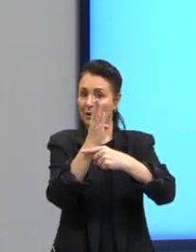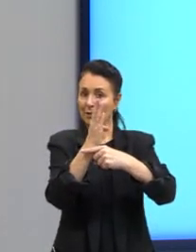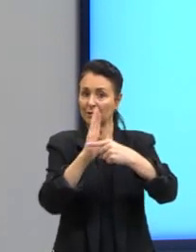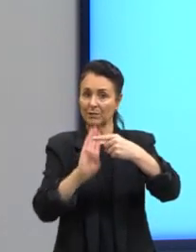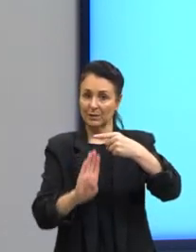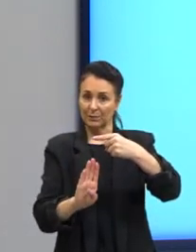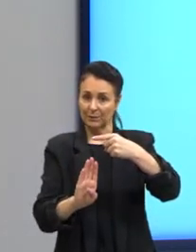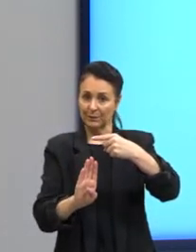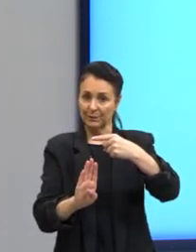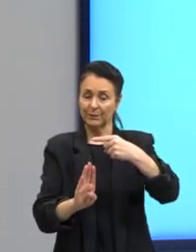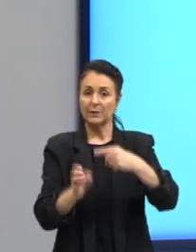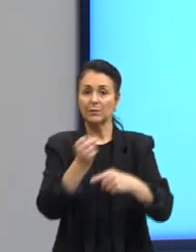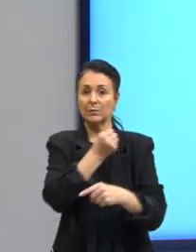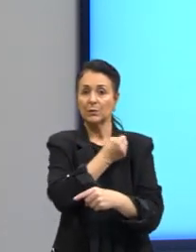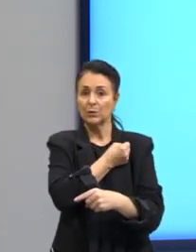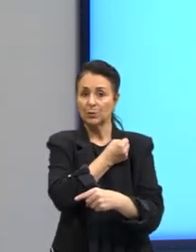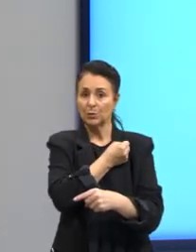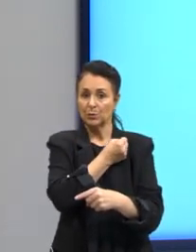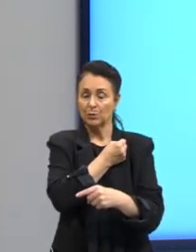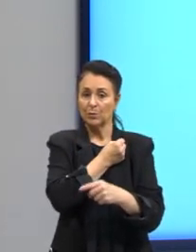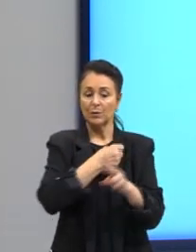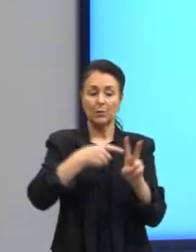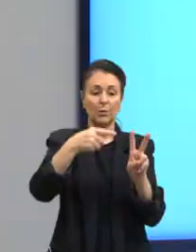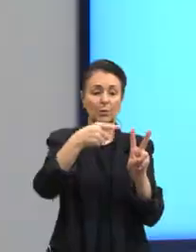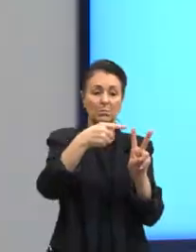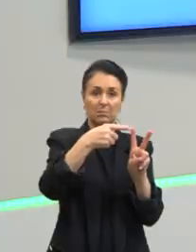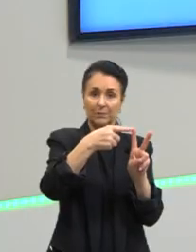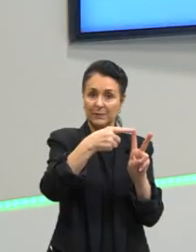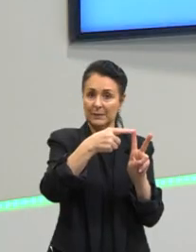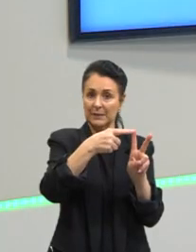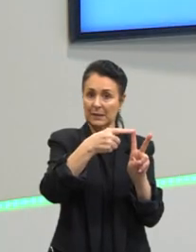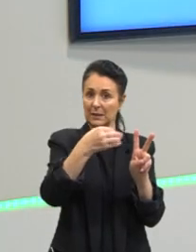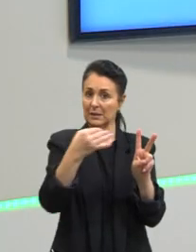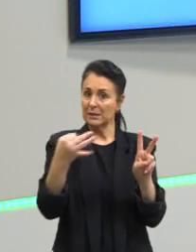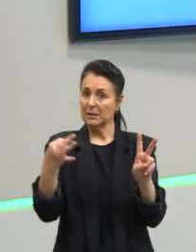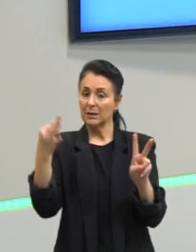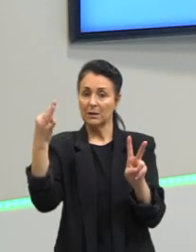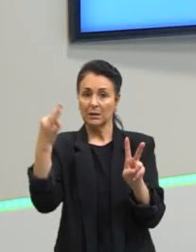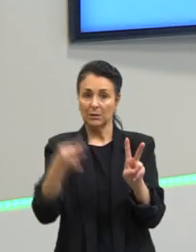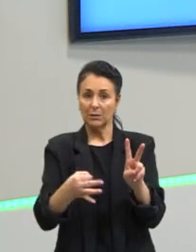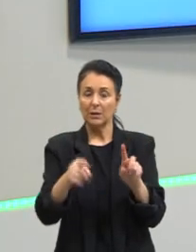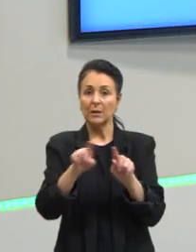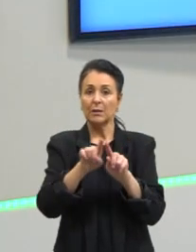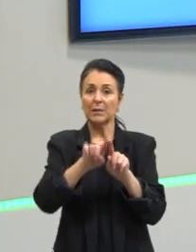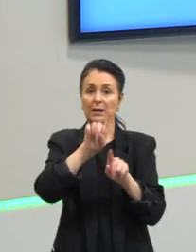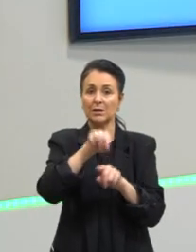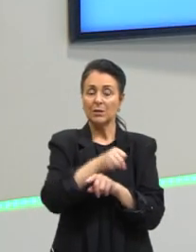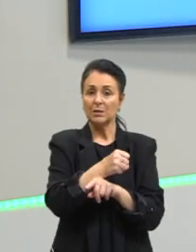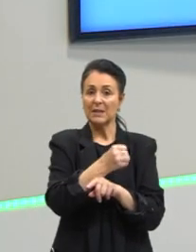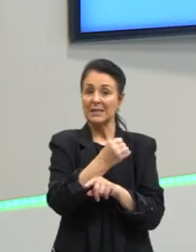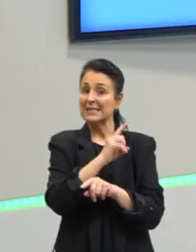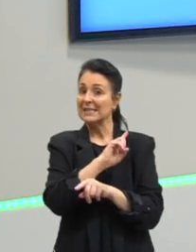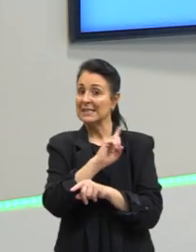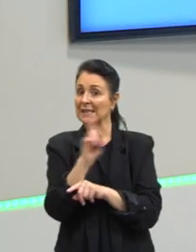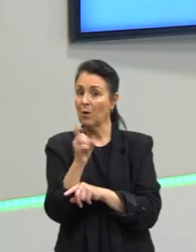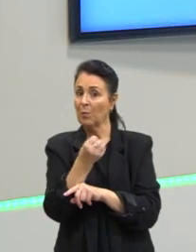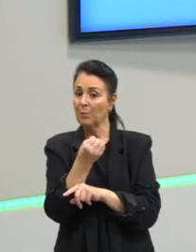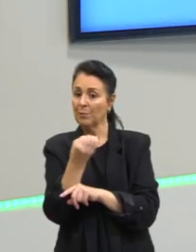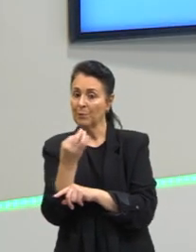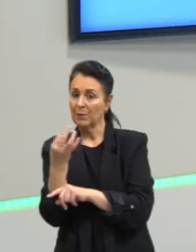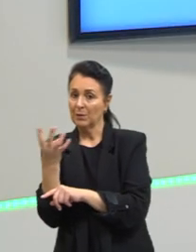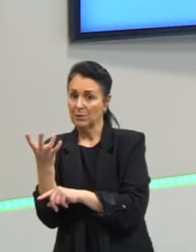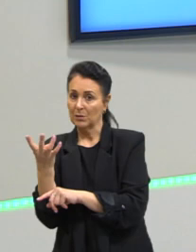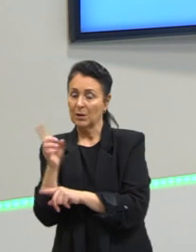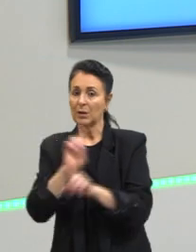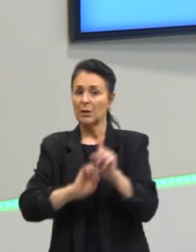então esses números são as raízes não exatas e as dizimas não periódicas e alguns